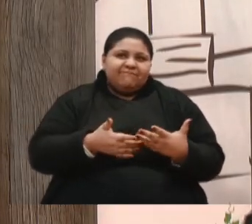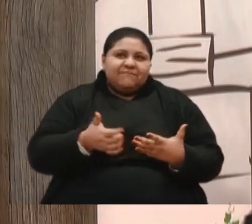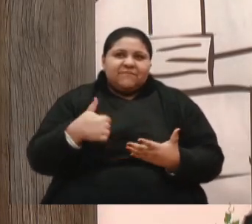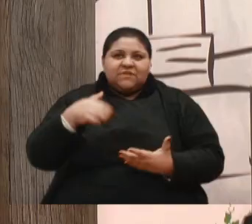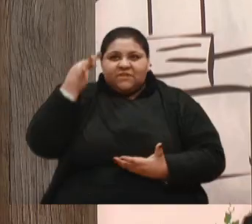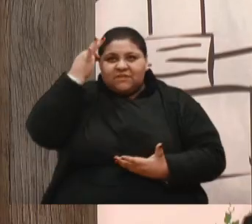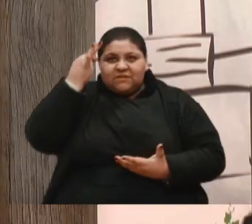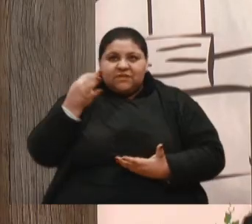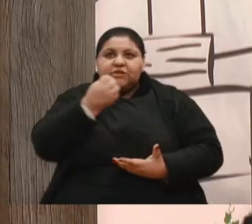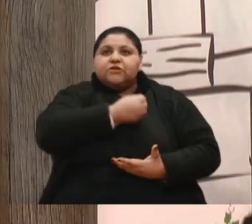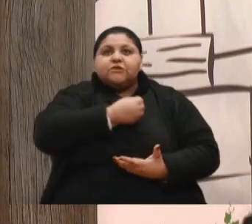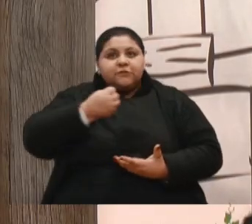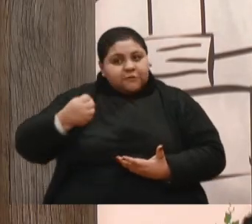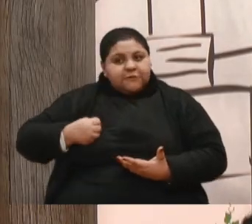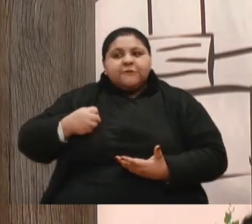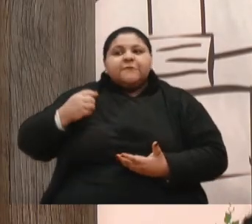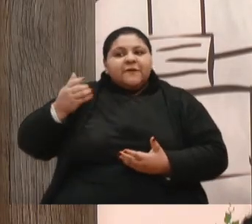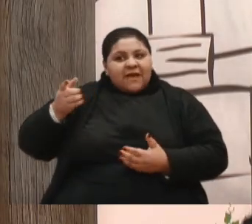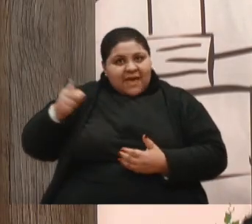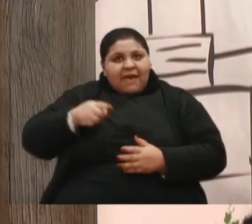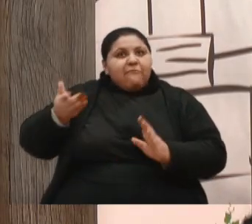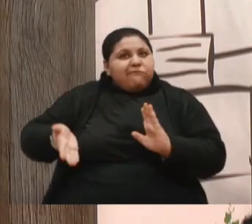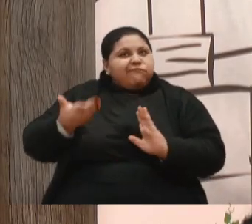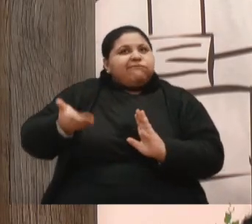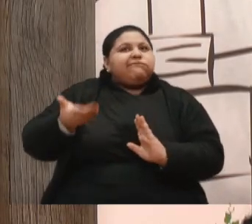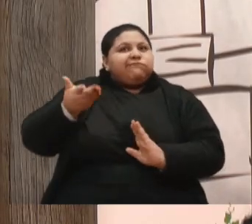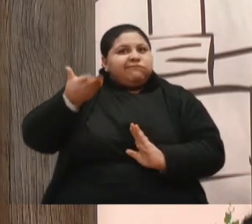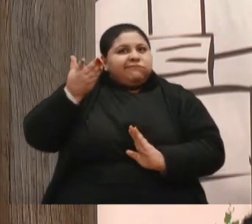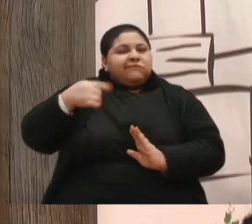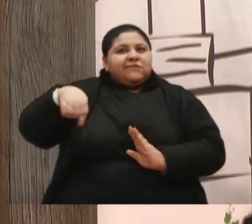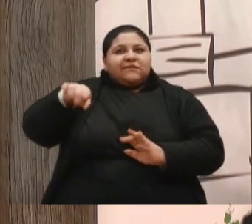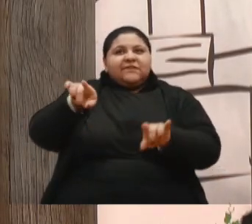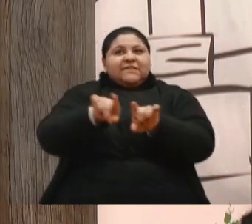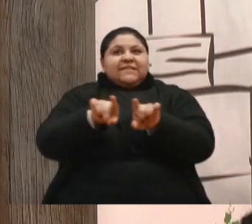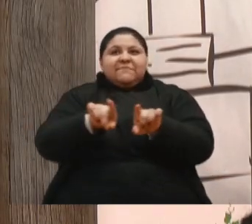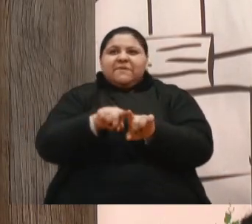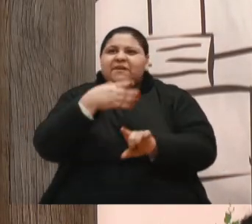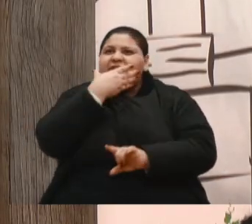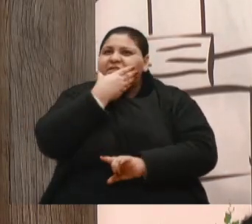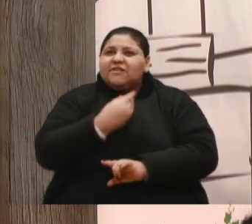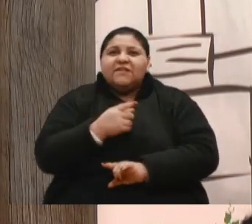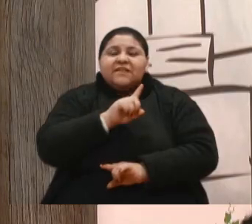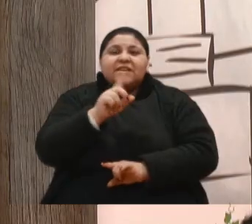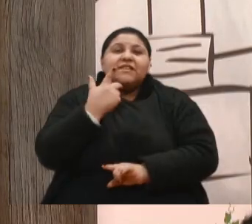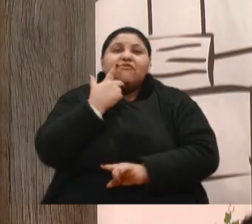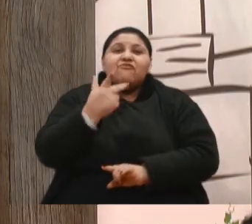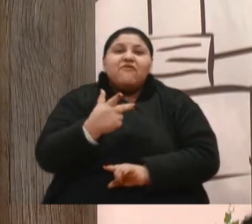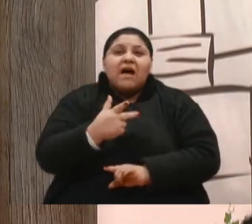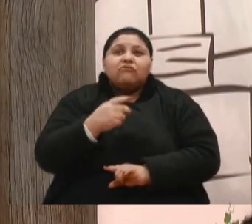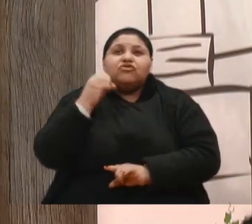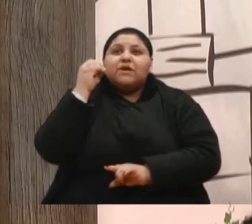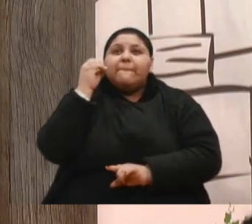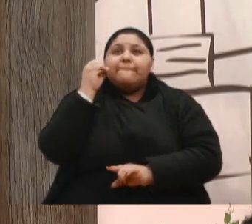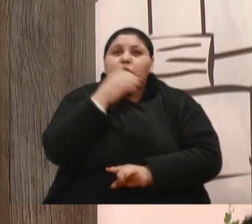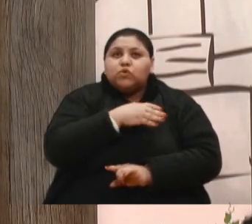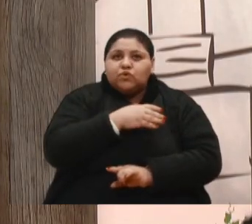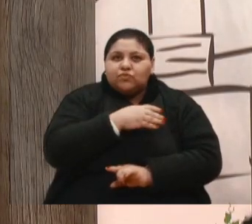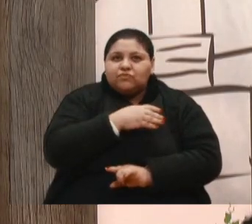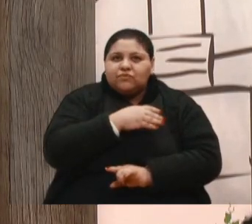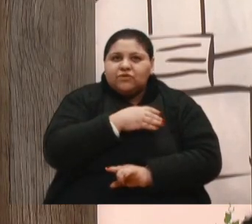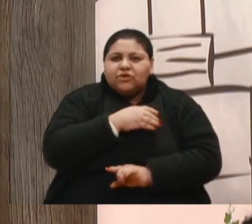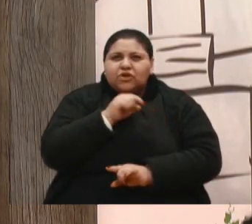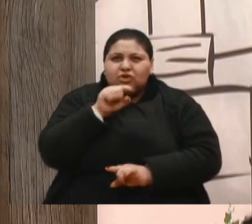isso. Então, eu entendo que os números, sim, são muito maiores. E também a gente tem muitos homens que não falam de abuso,